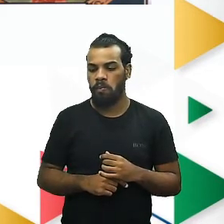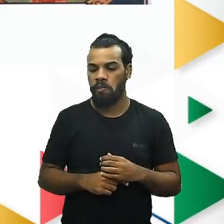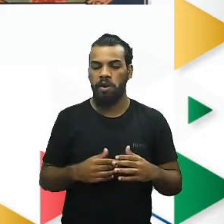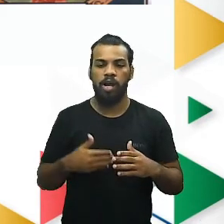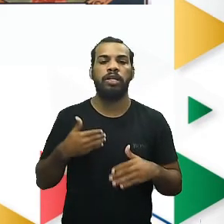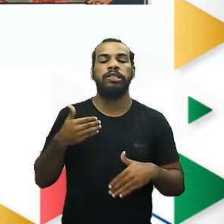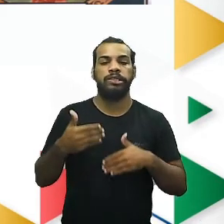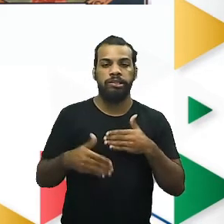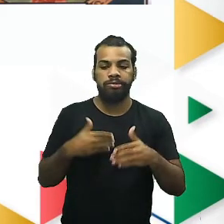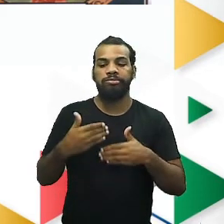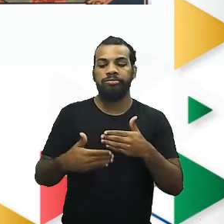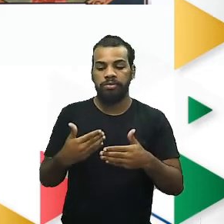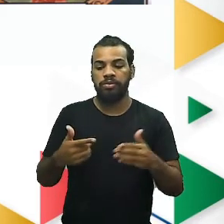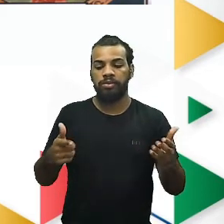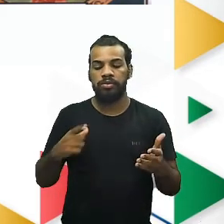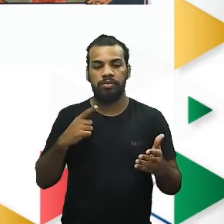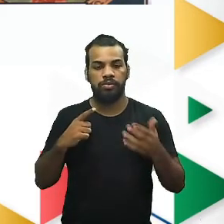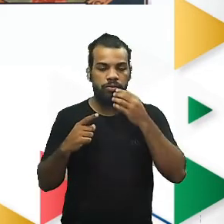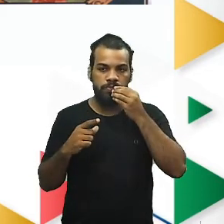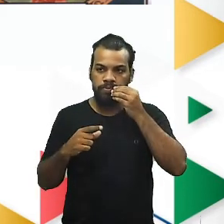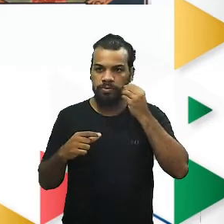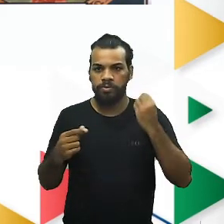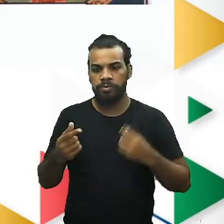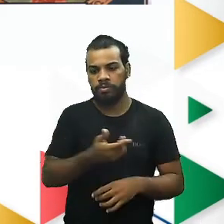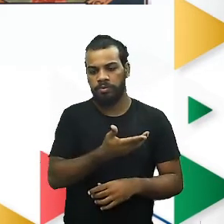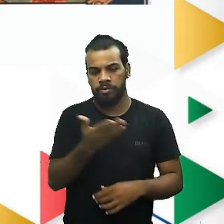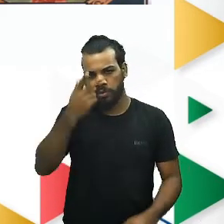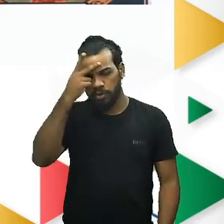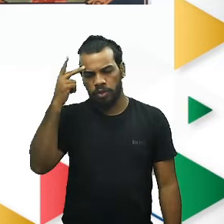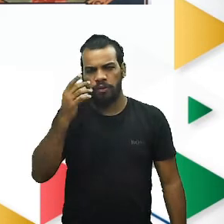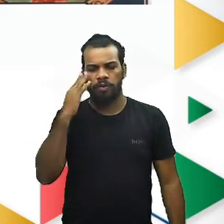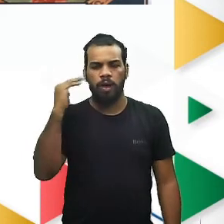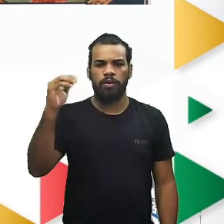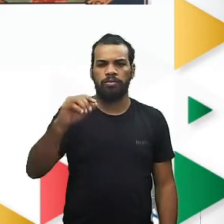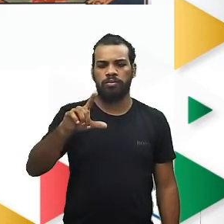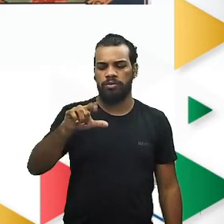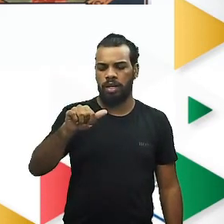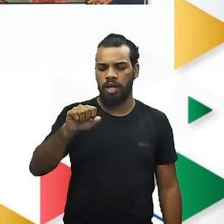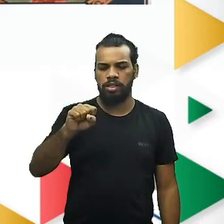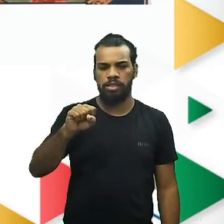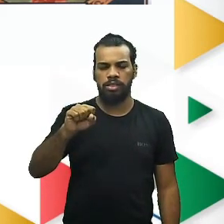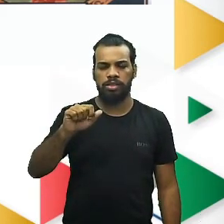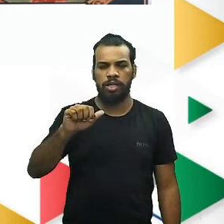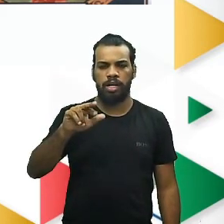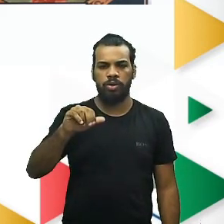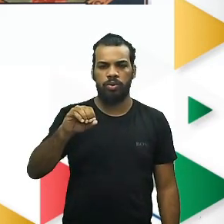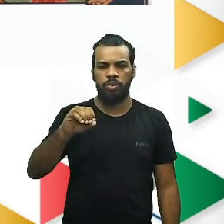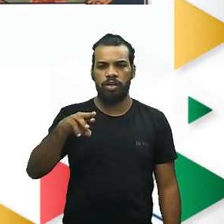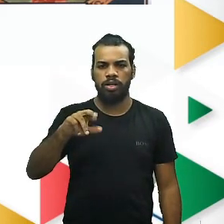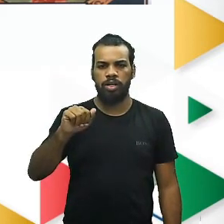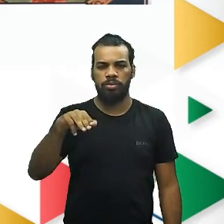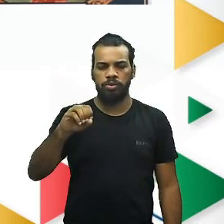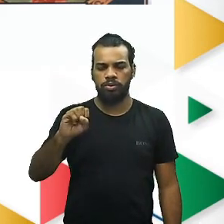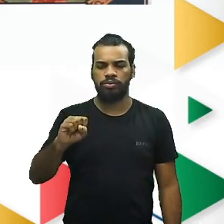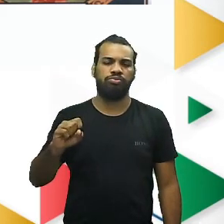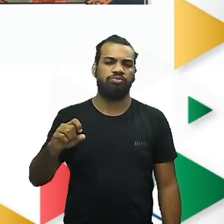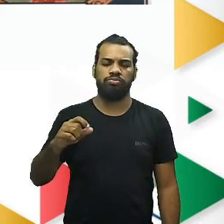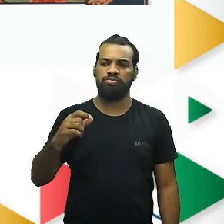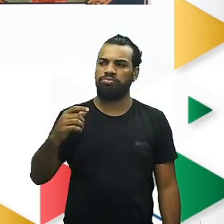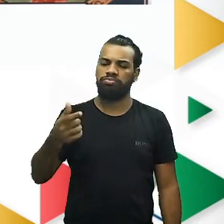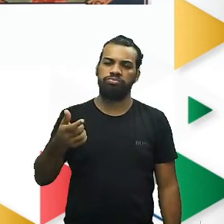foi quebrada. Então, a gente tem grandes nomes, né, Lázaro Ramos, Milton Nascimento, Milton Graça,